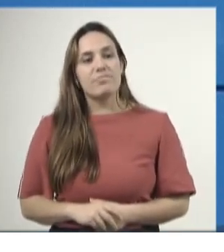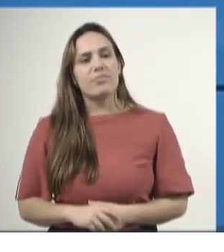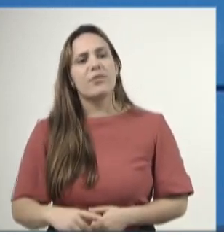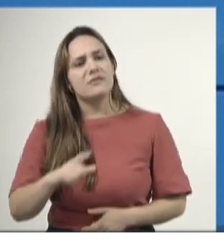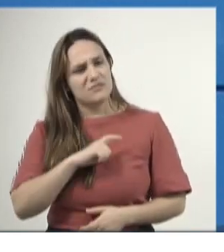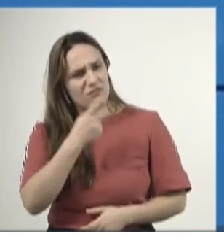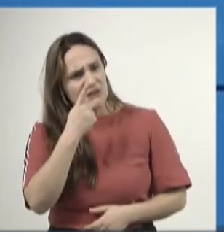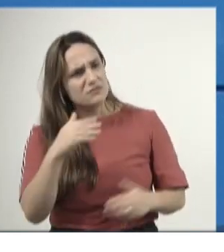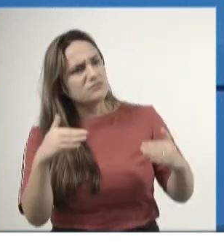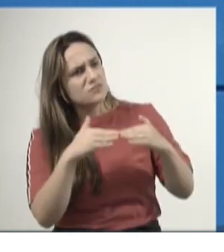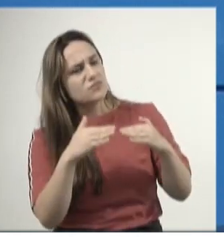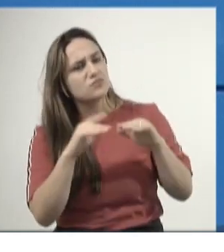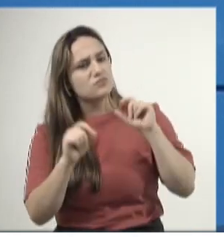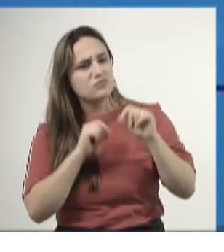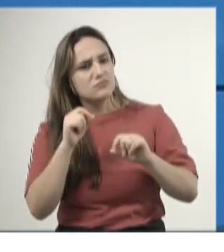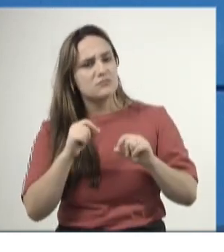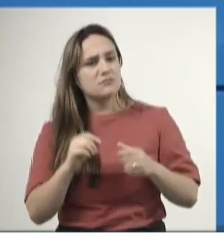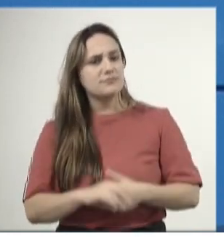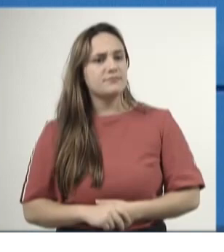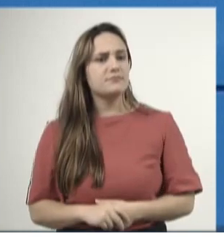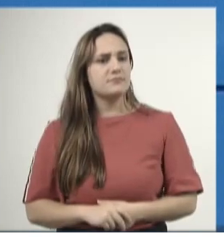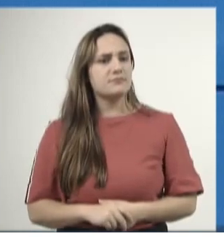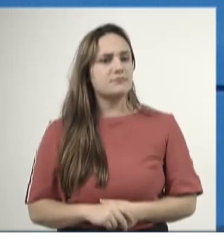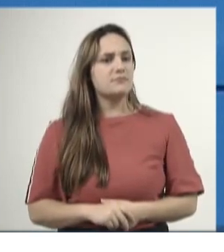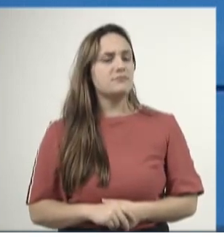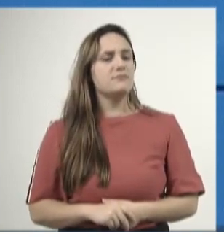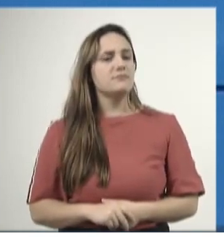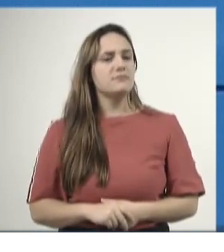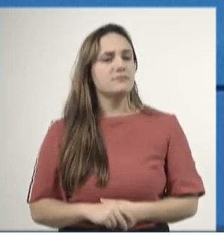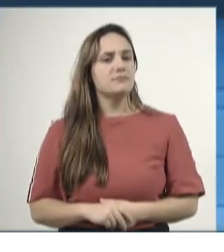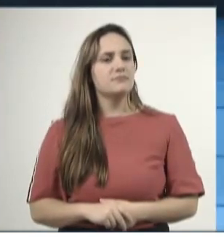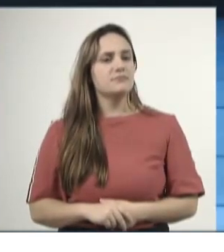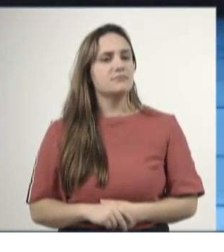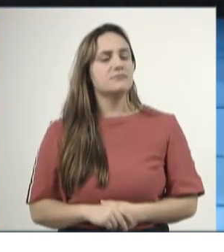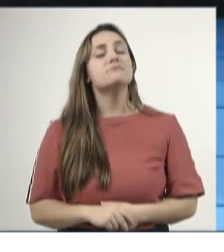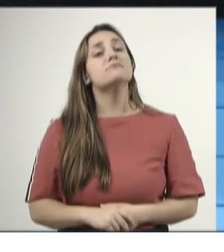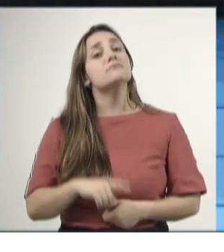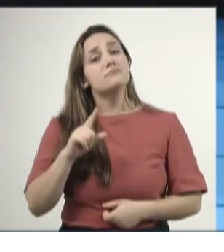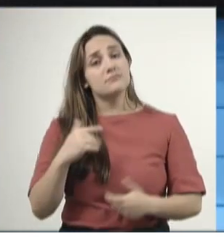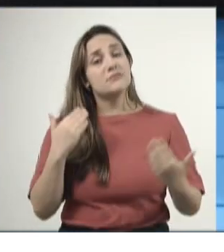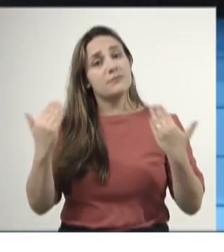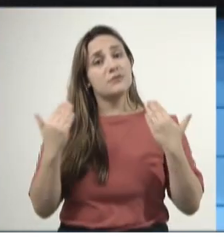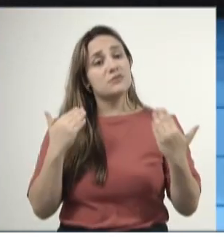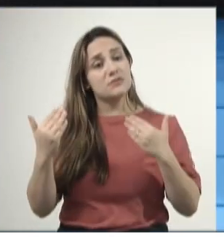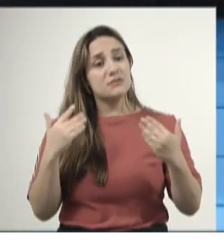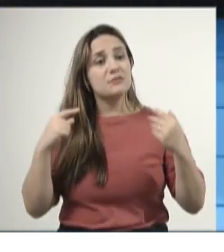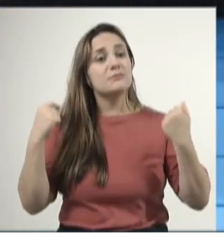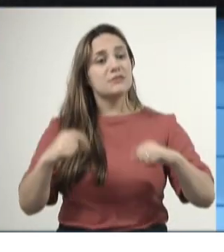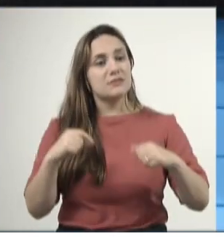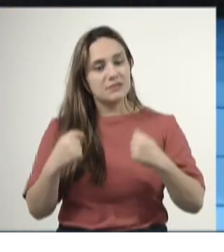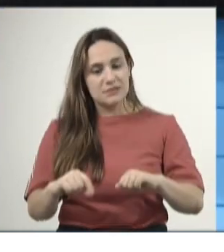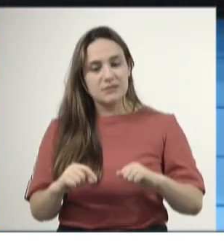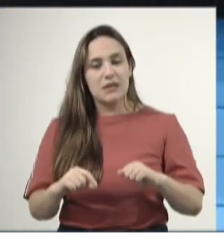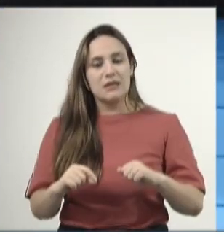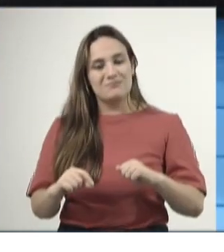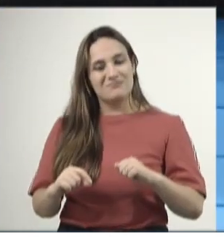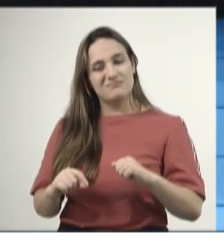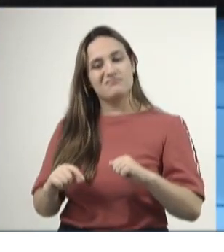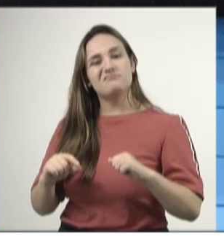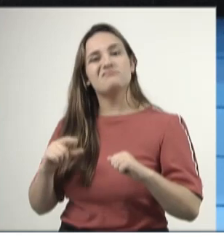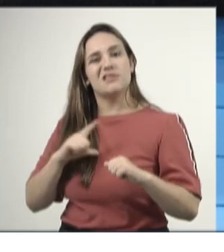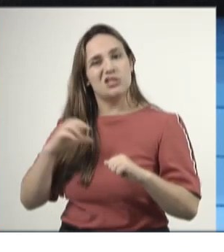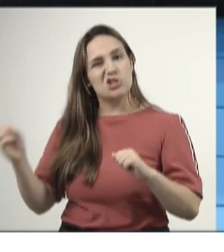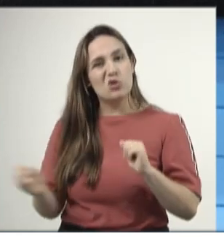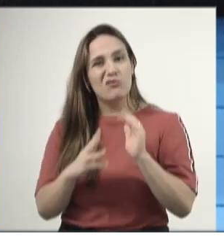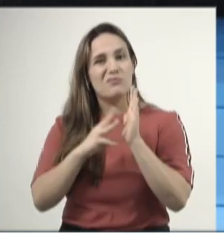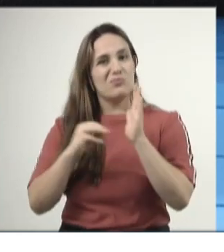foi consolidada no sentido que não. Que até mesmo a psicologia precisa desenvolver métodos